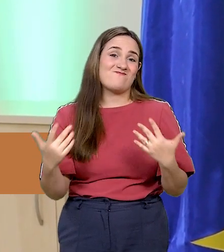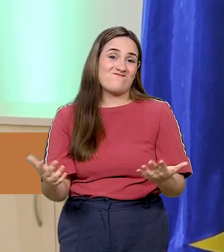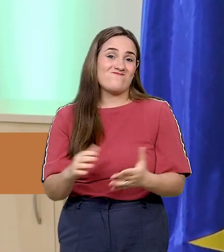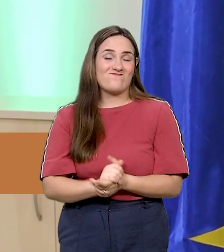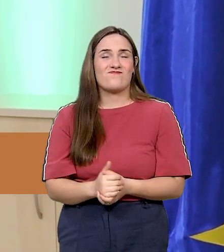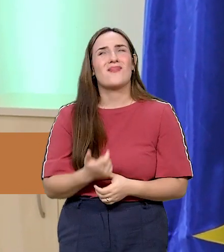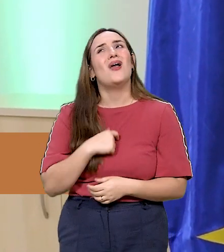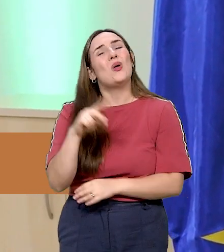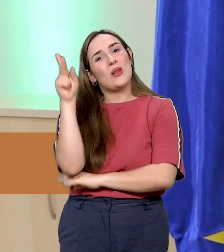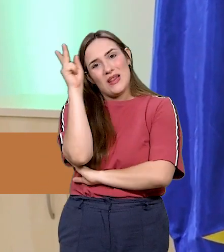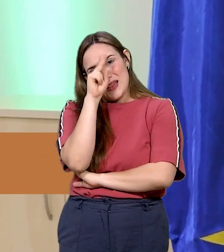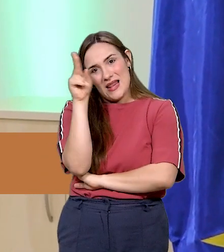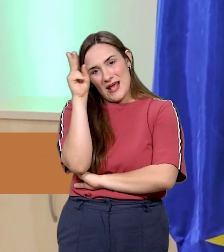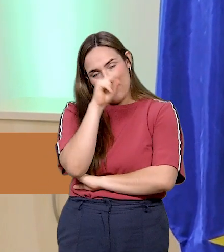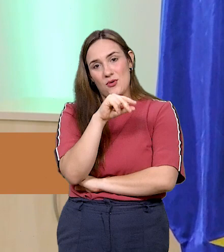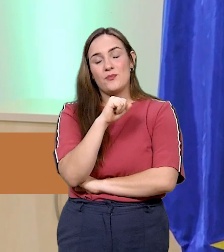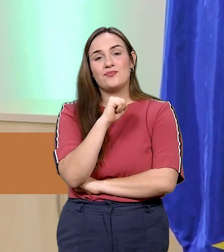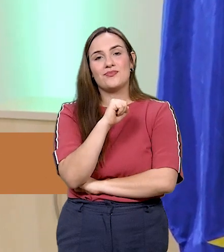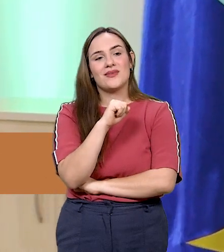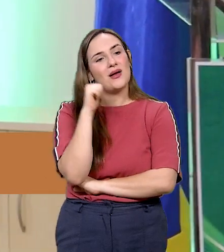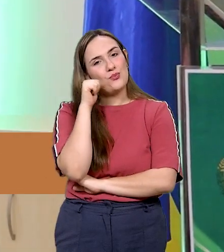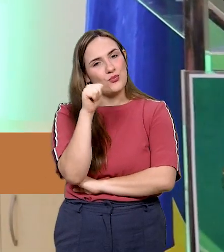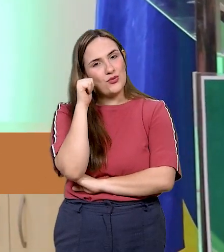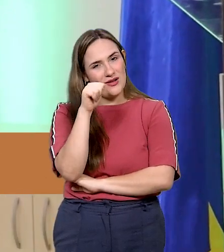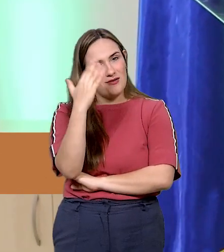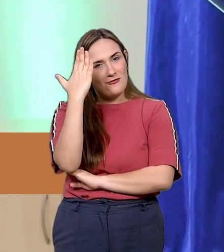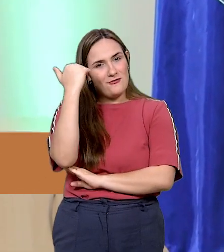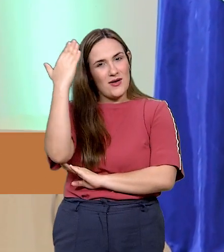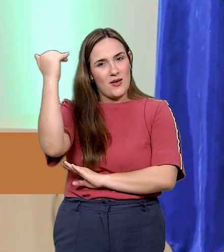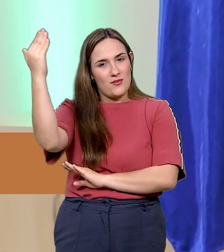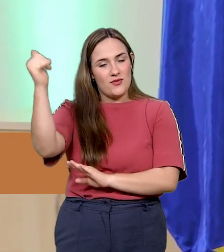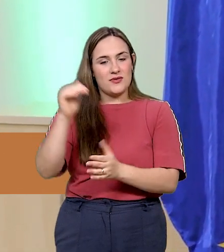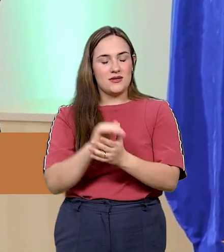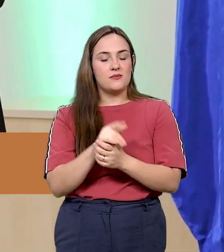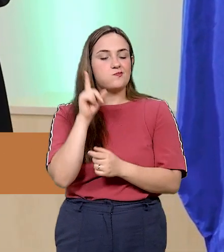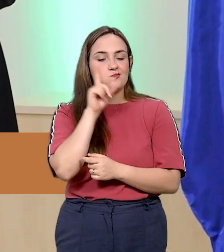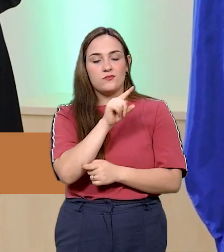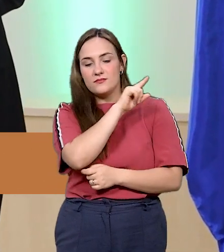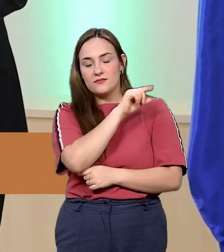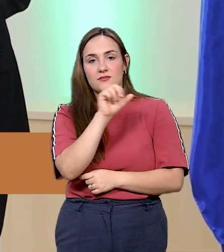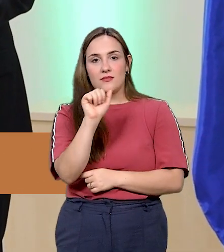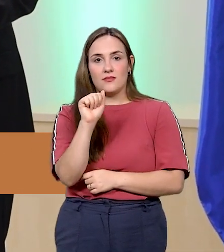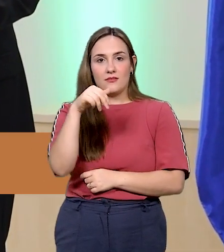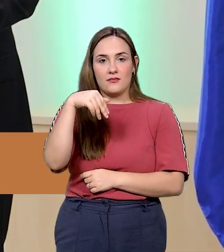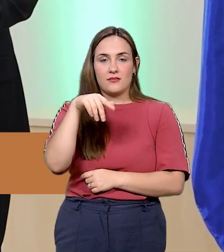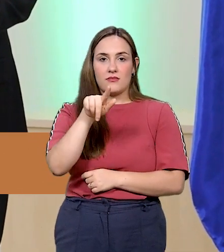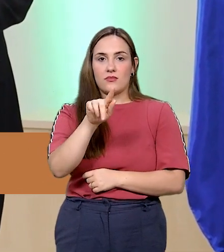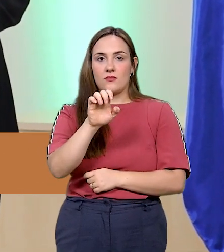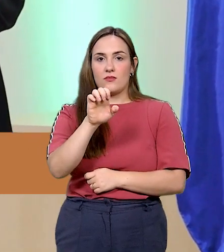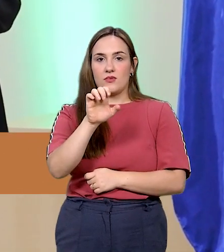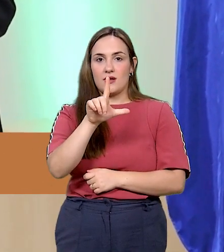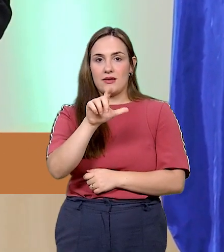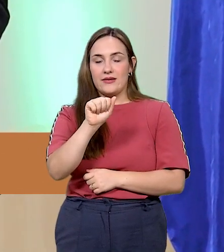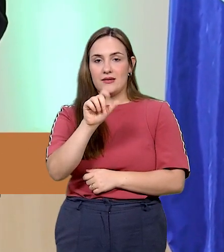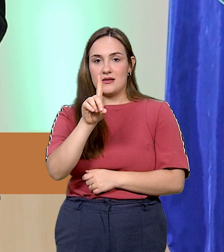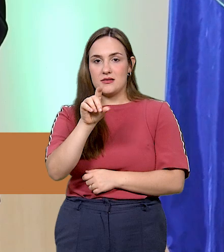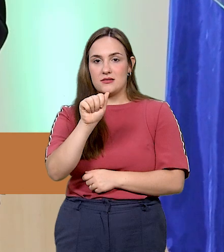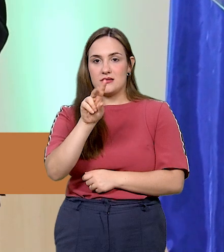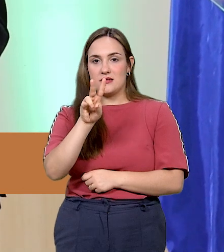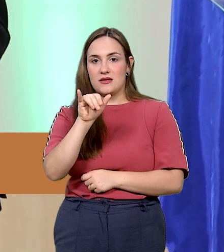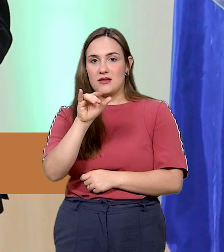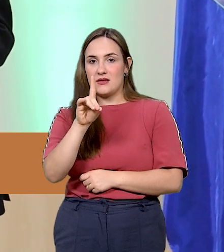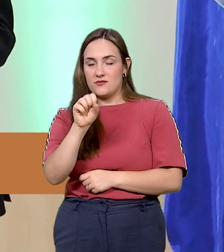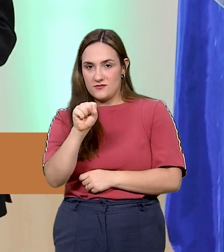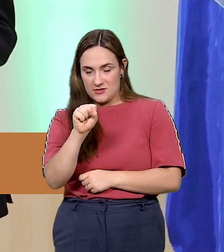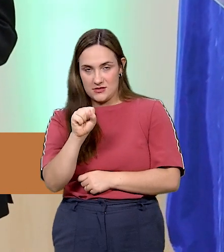as palavras da renomada ativista americana Angela Davis, que uma vez afirmou: todas